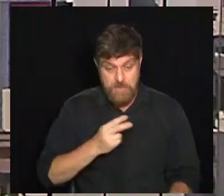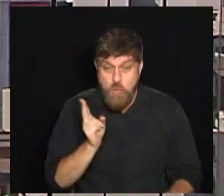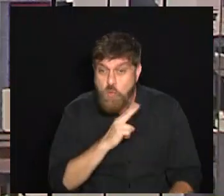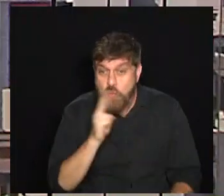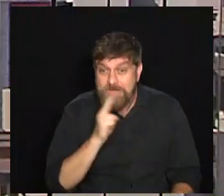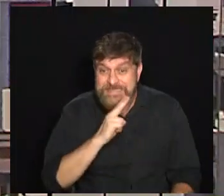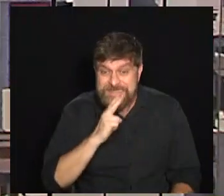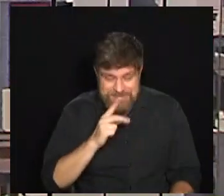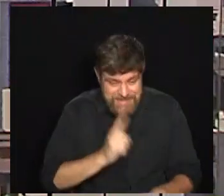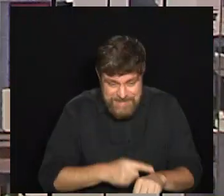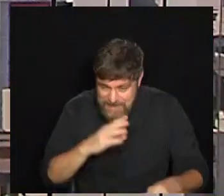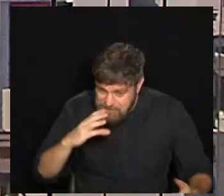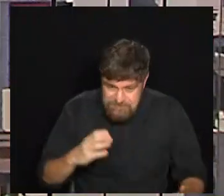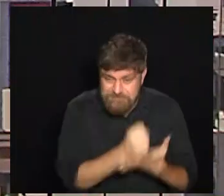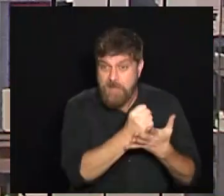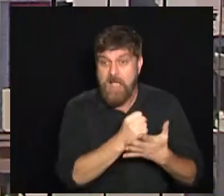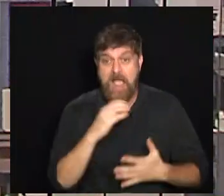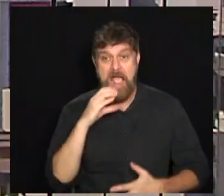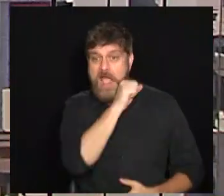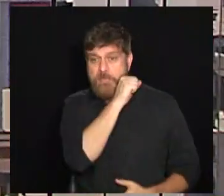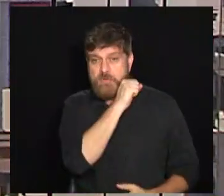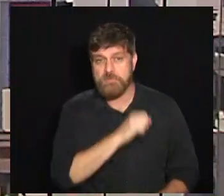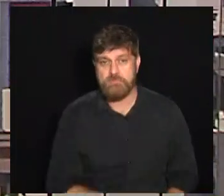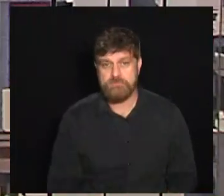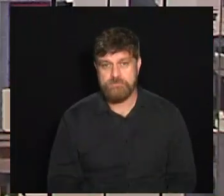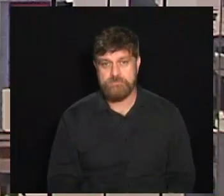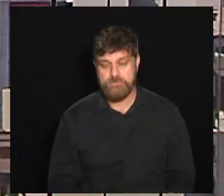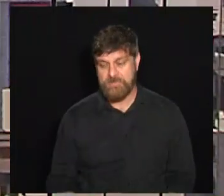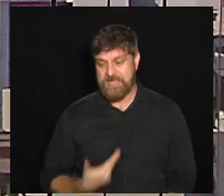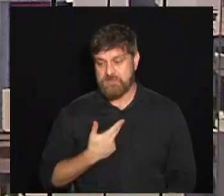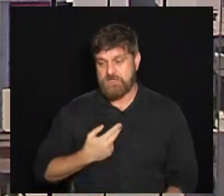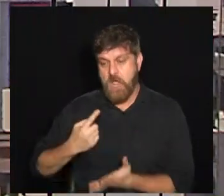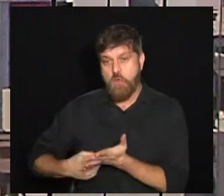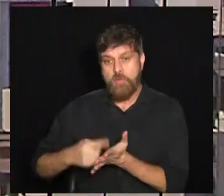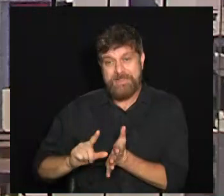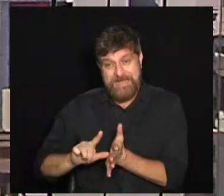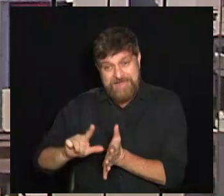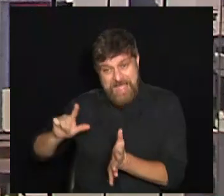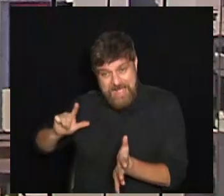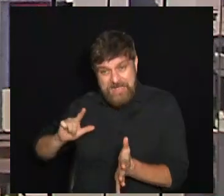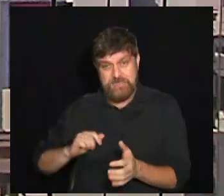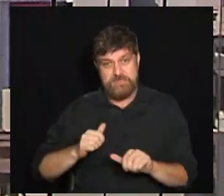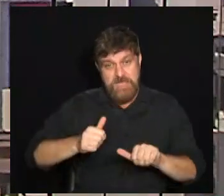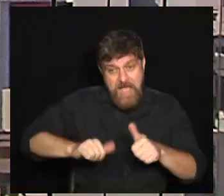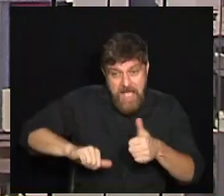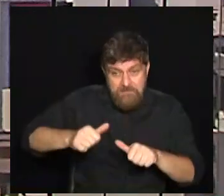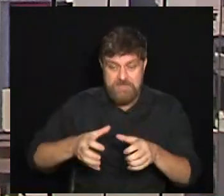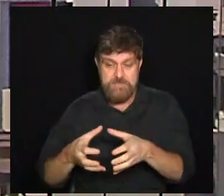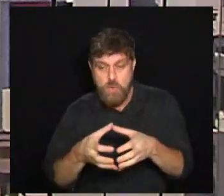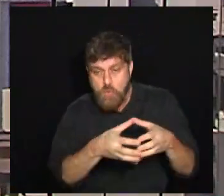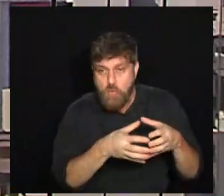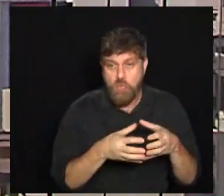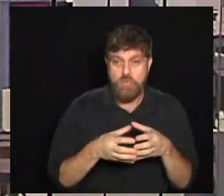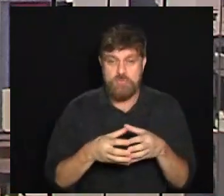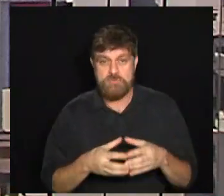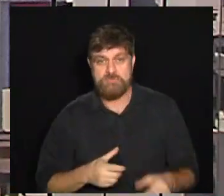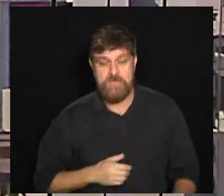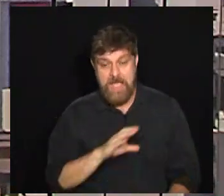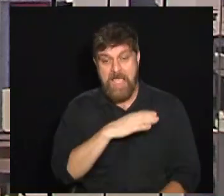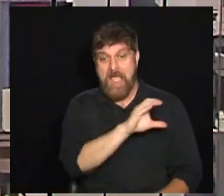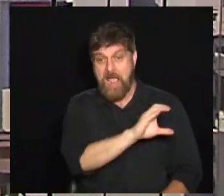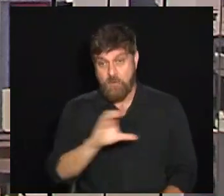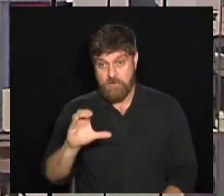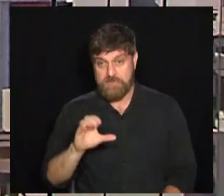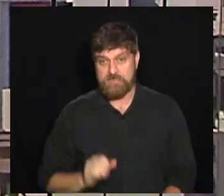e emergência e as cirurgias eletivas conforme a avaliação das equipes de acordo com a coordenação